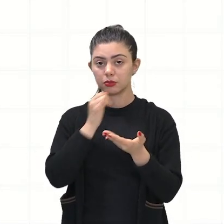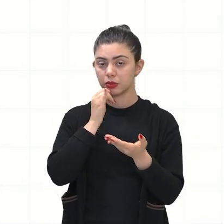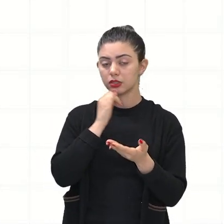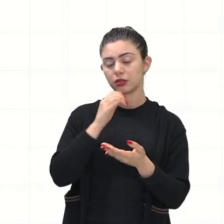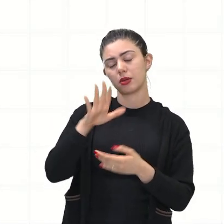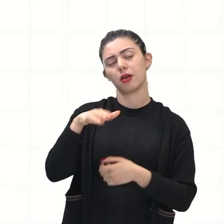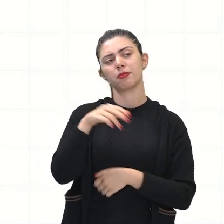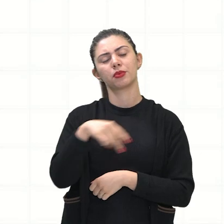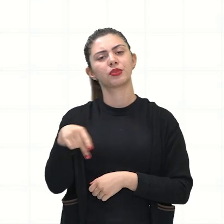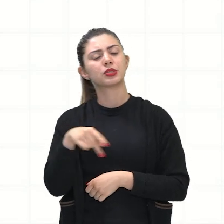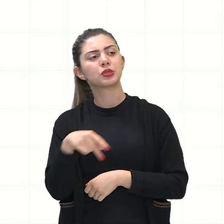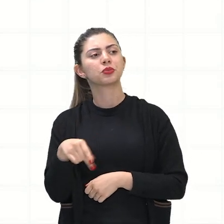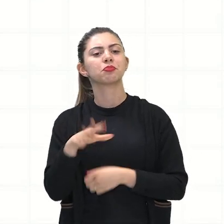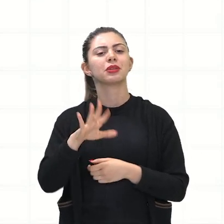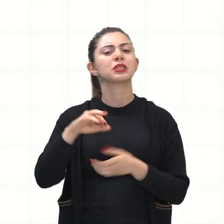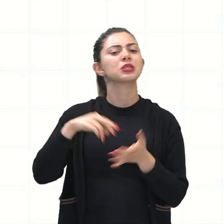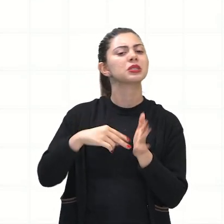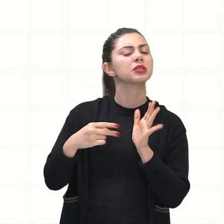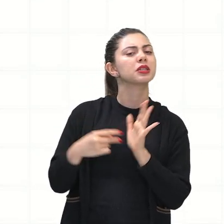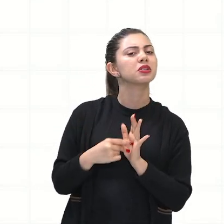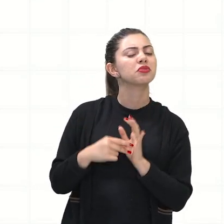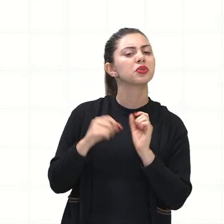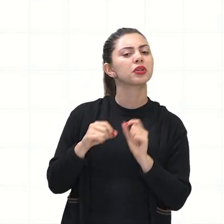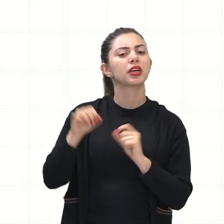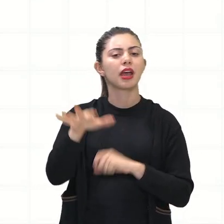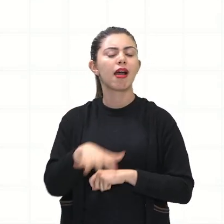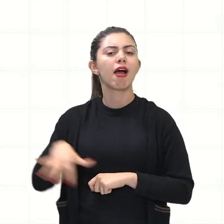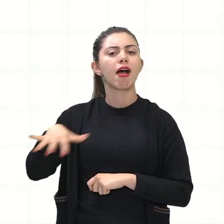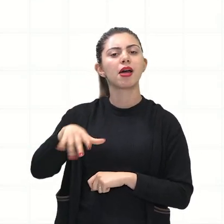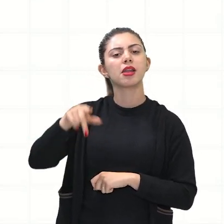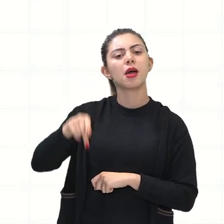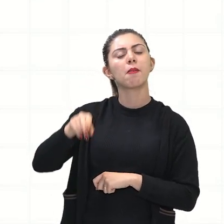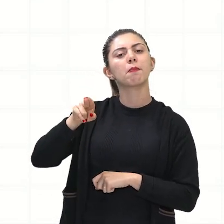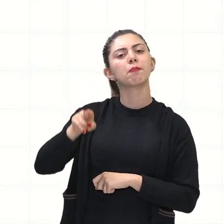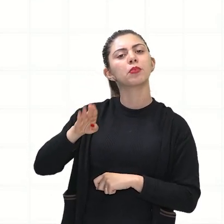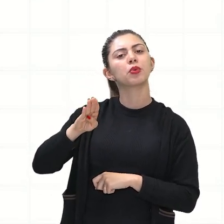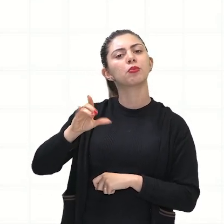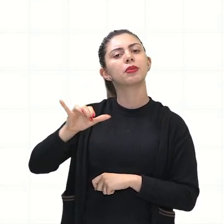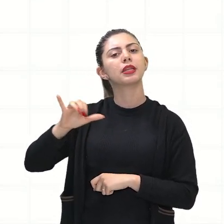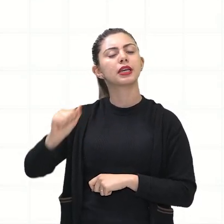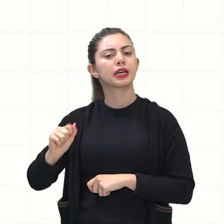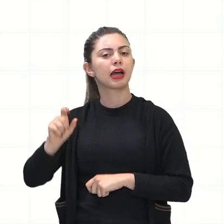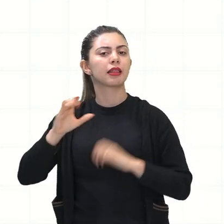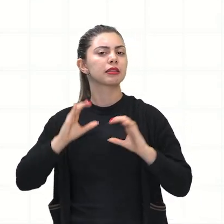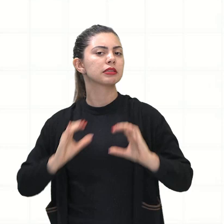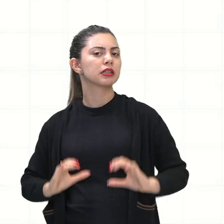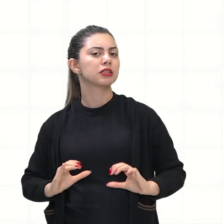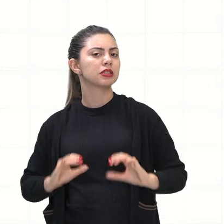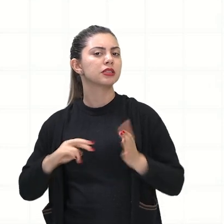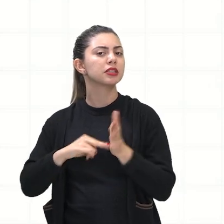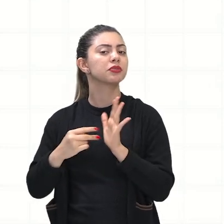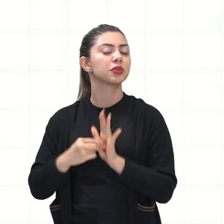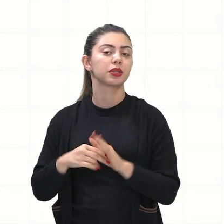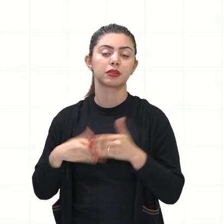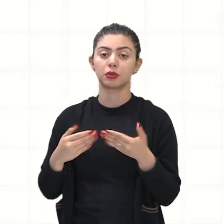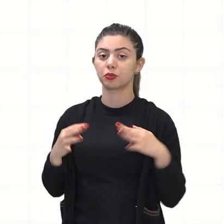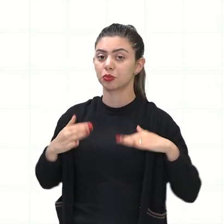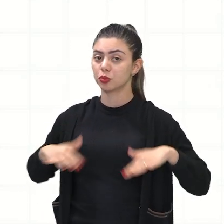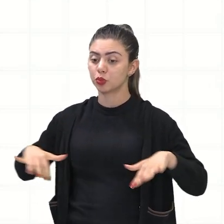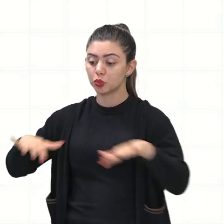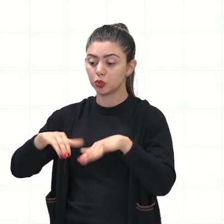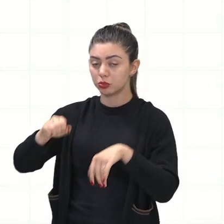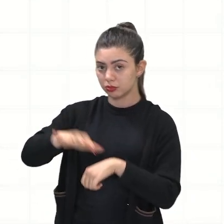dizer, professor, o que significa essa esfera pública da cidadania? É quando tudo que ocorre